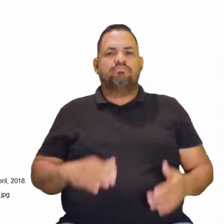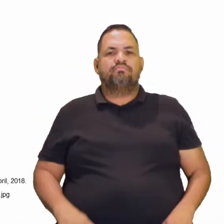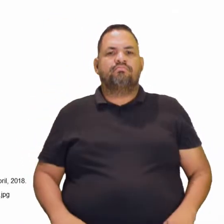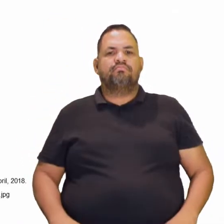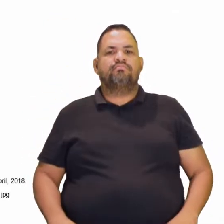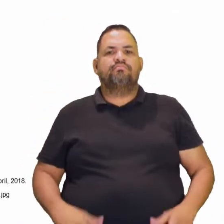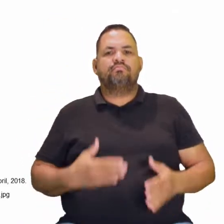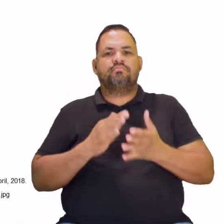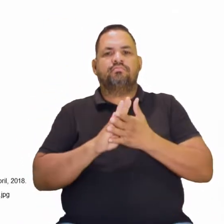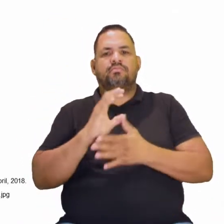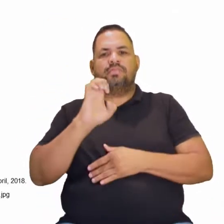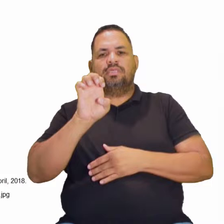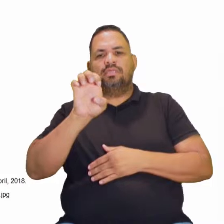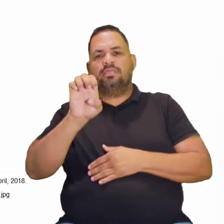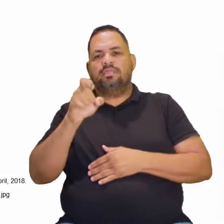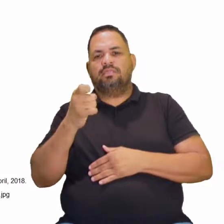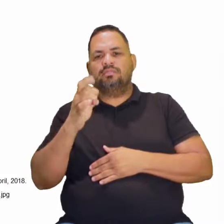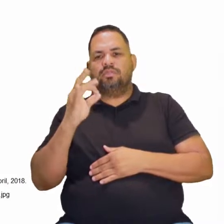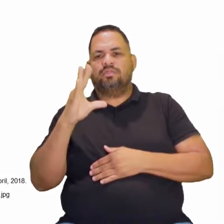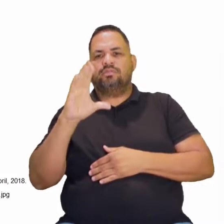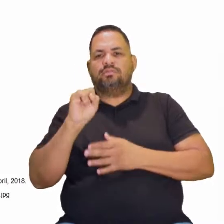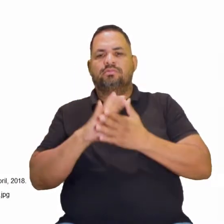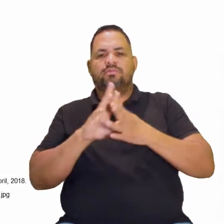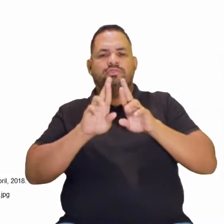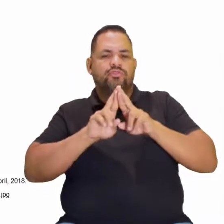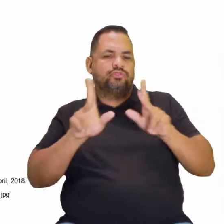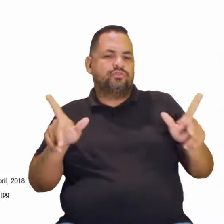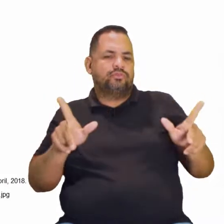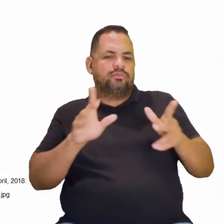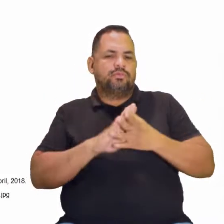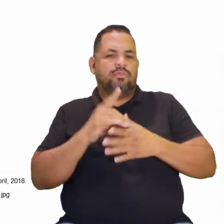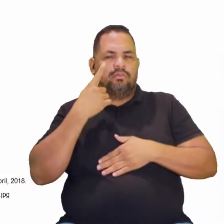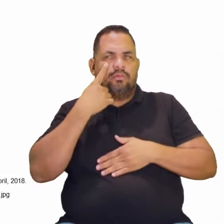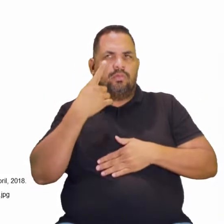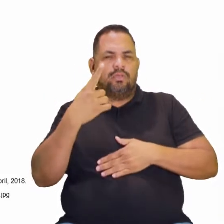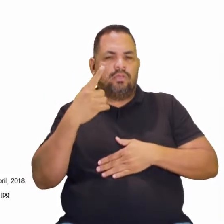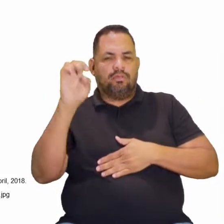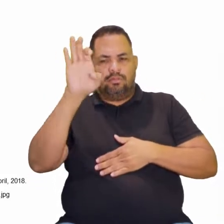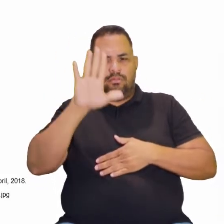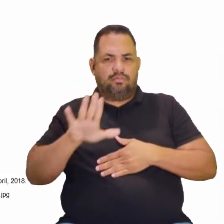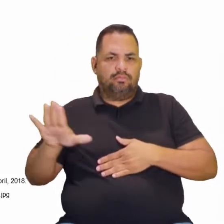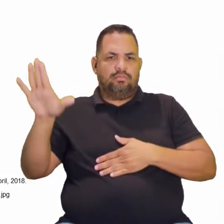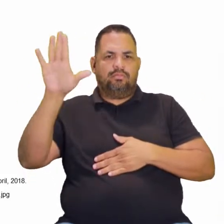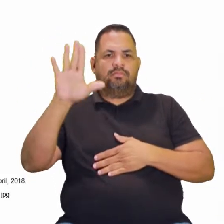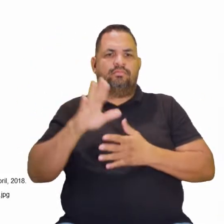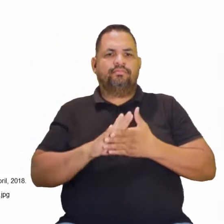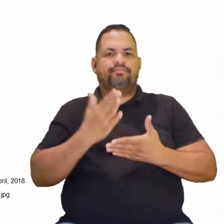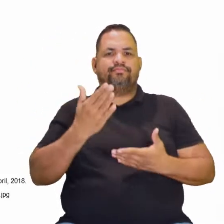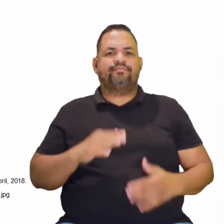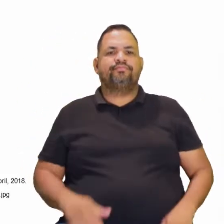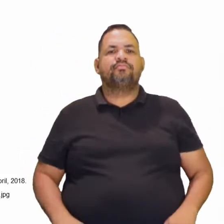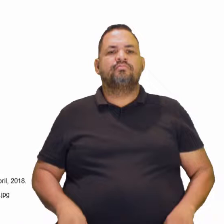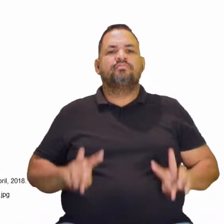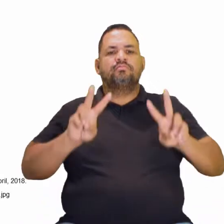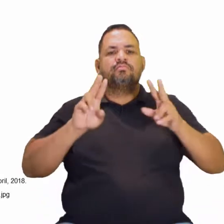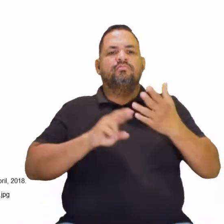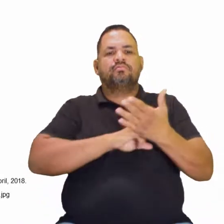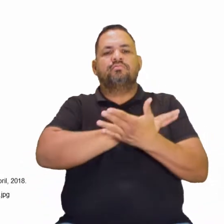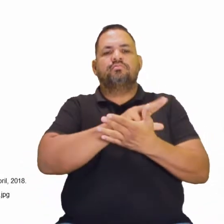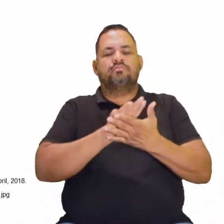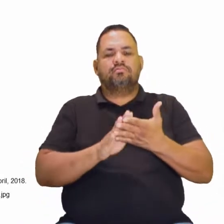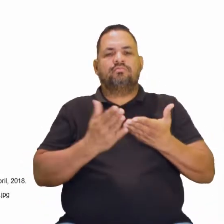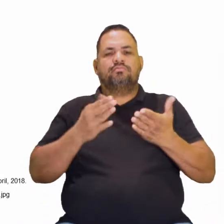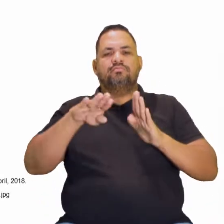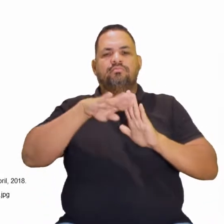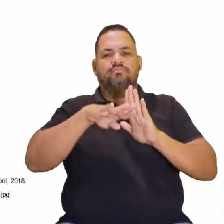são exóticos ao olhar europeu, são diferenciados, né? Então, o repertório de temas